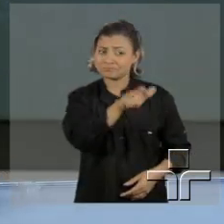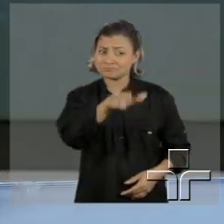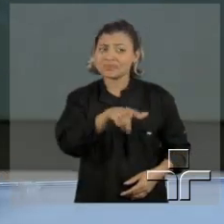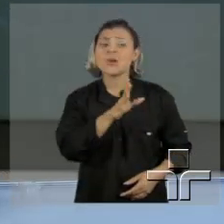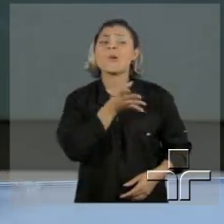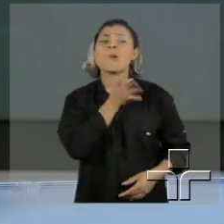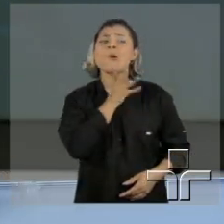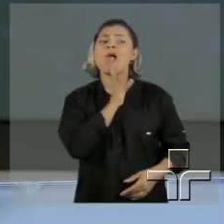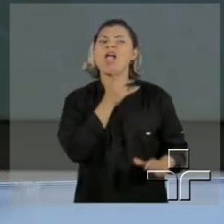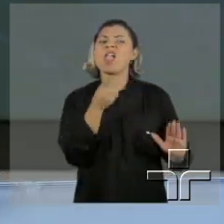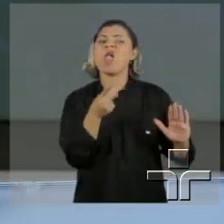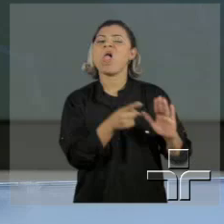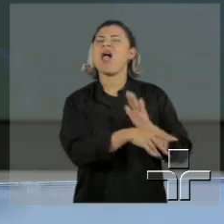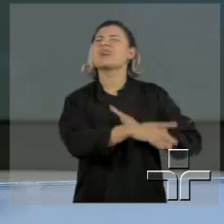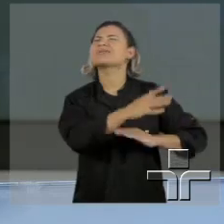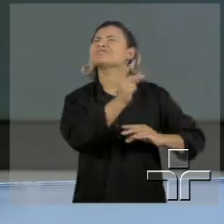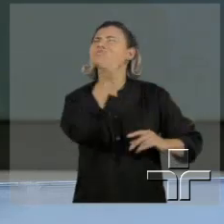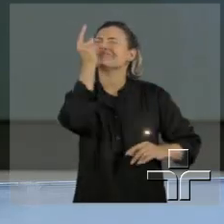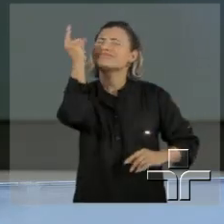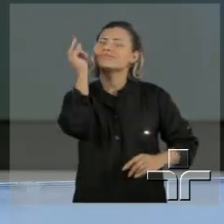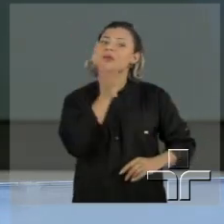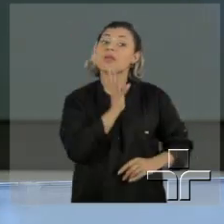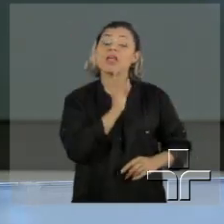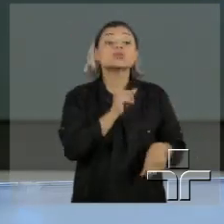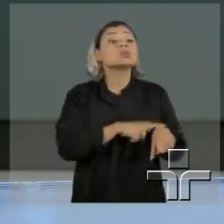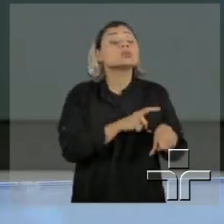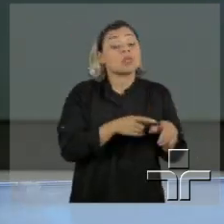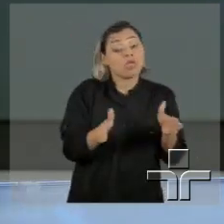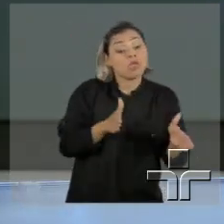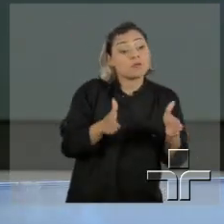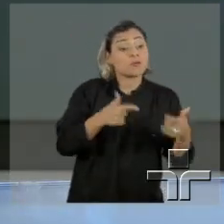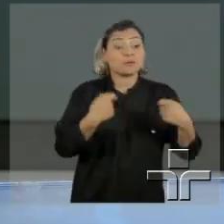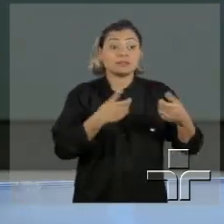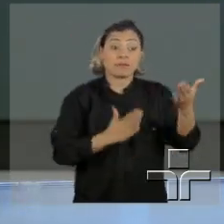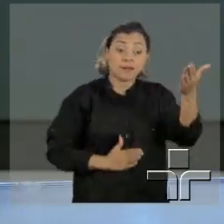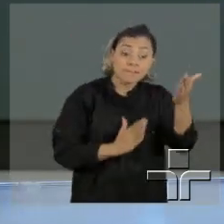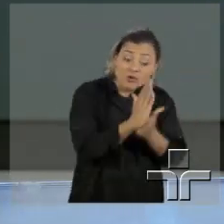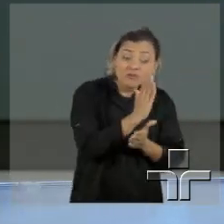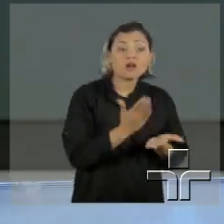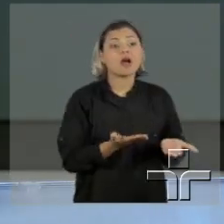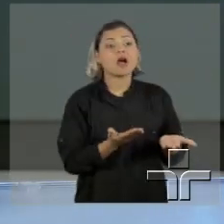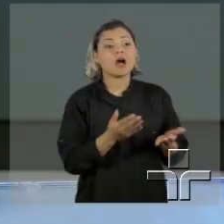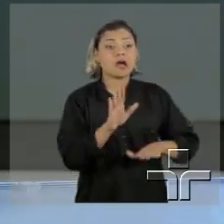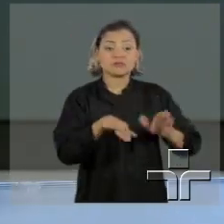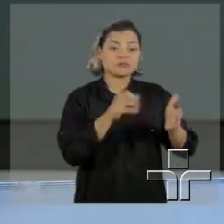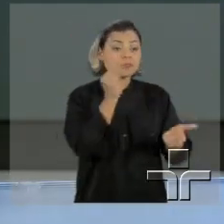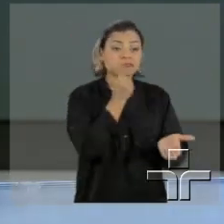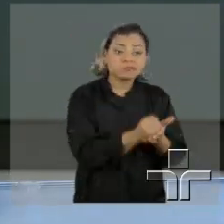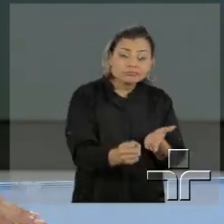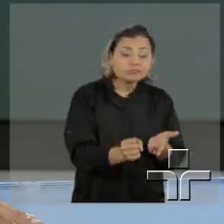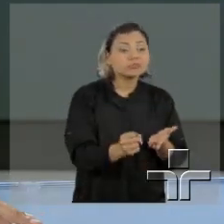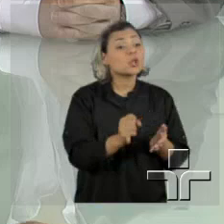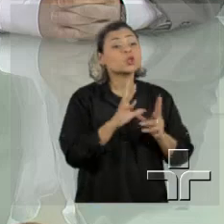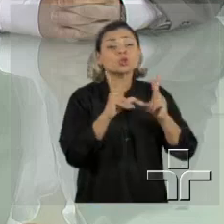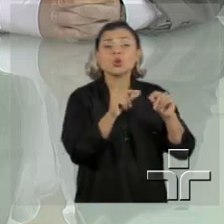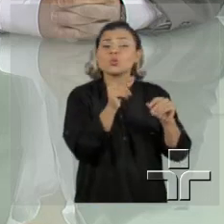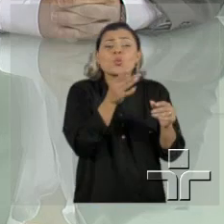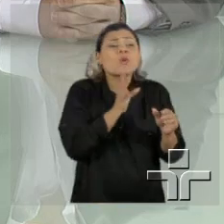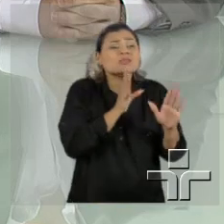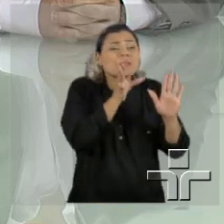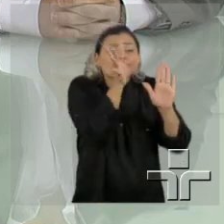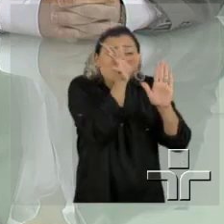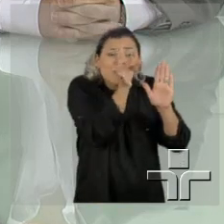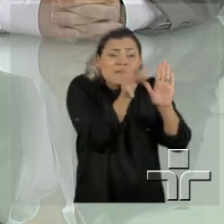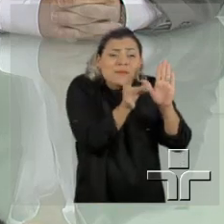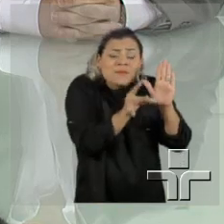possibilidades, quanto tempo você precisa para aprovar, o momento que aquilo não vale mais, enfim, o conhecimento das profundezas